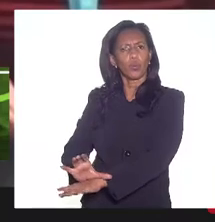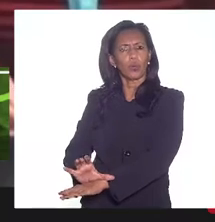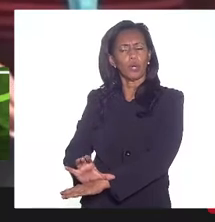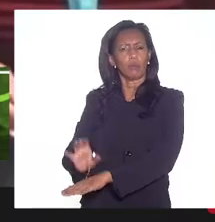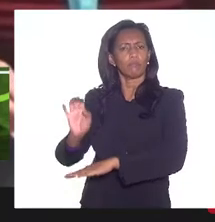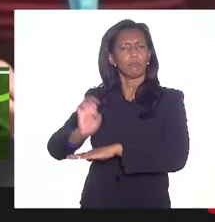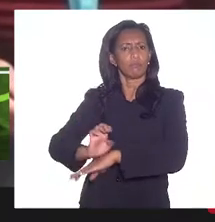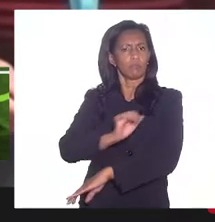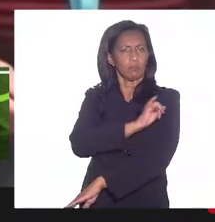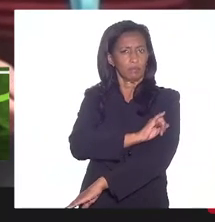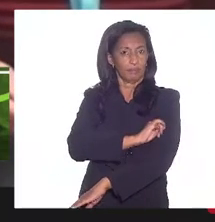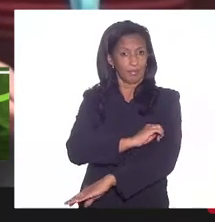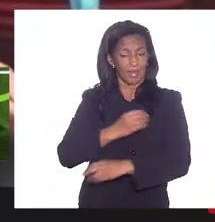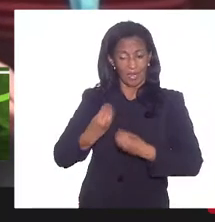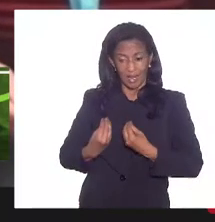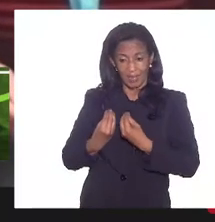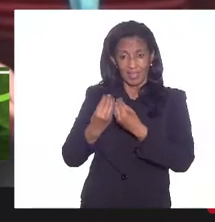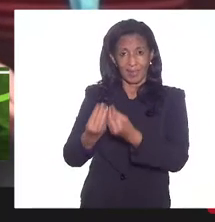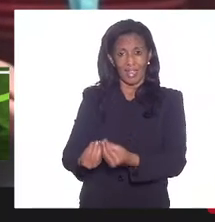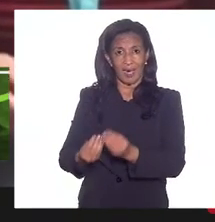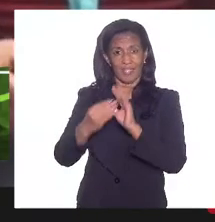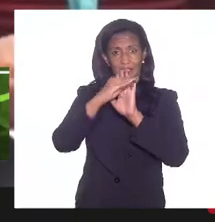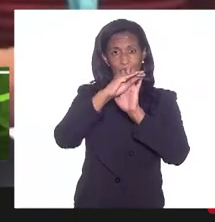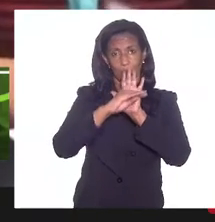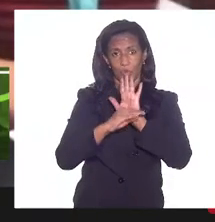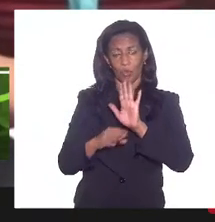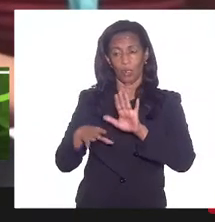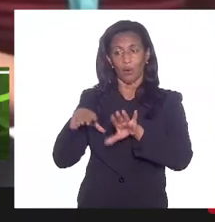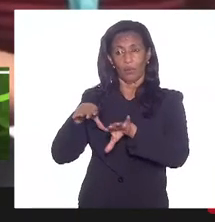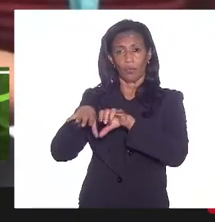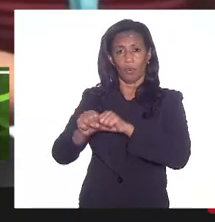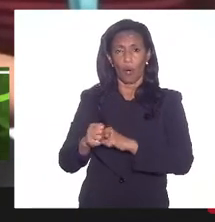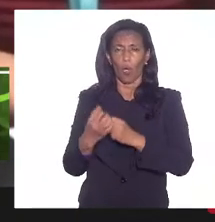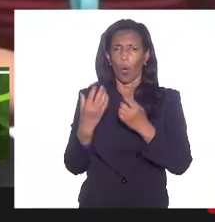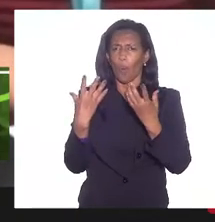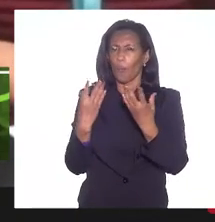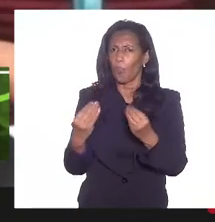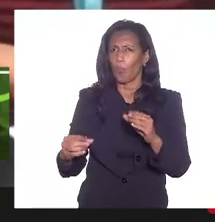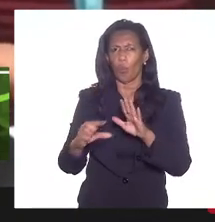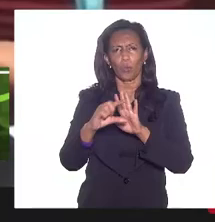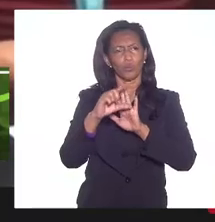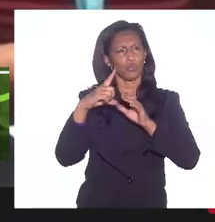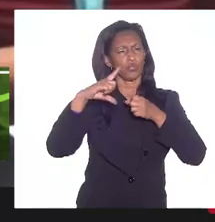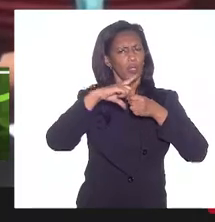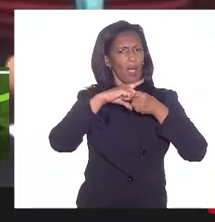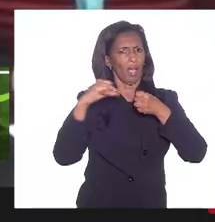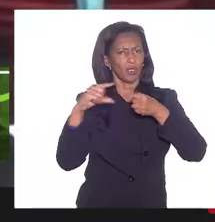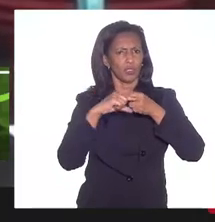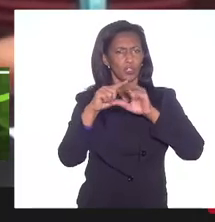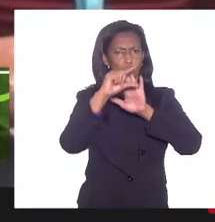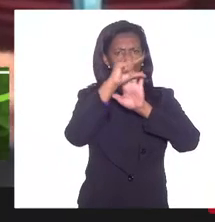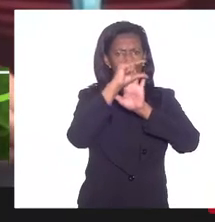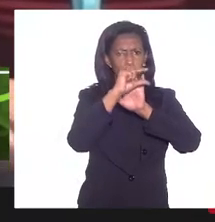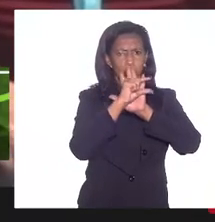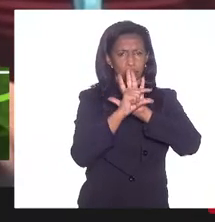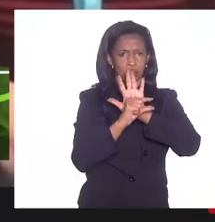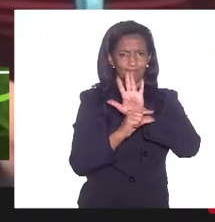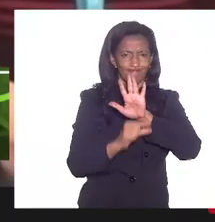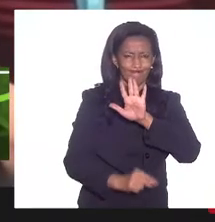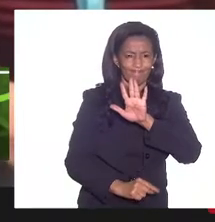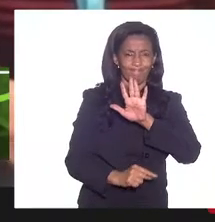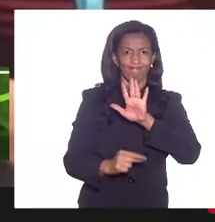Ele traz esse programa de formação em muitos artigos no seu texto é o que nos